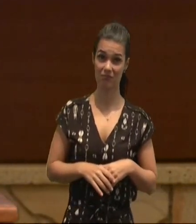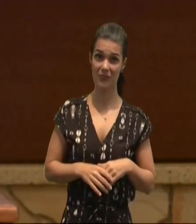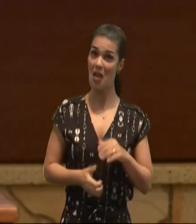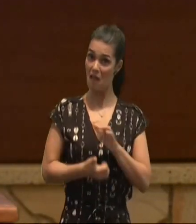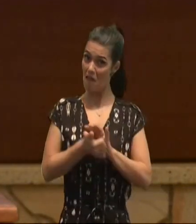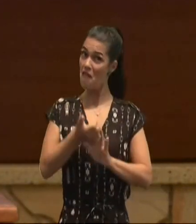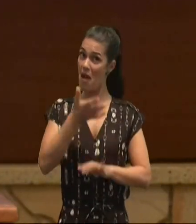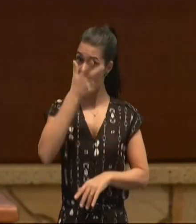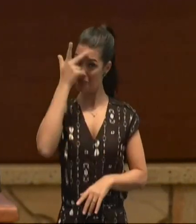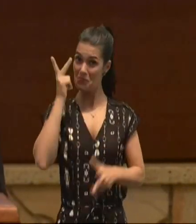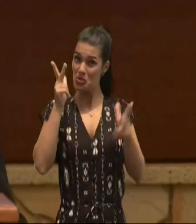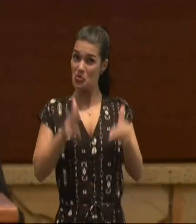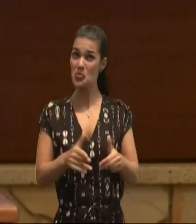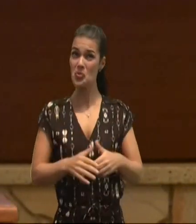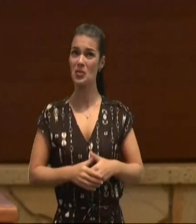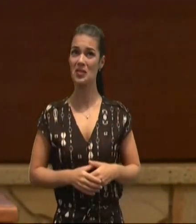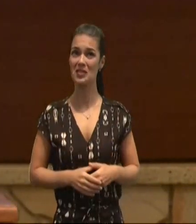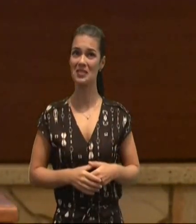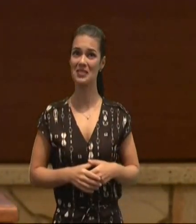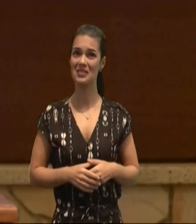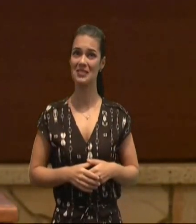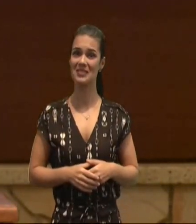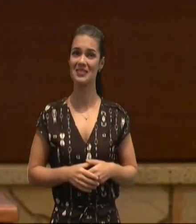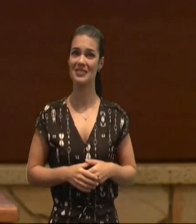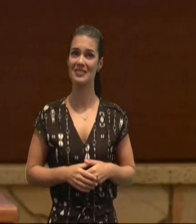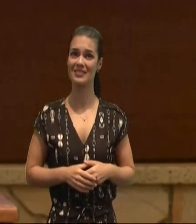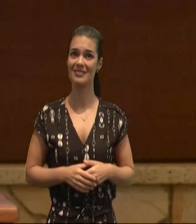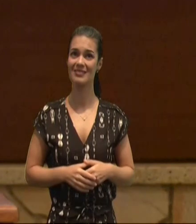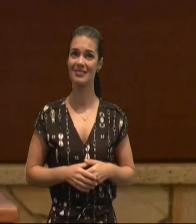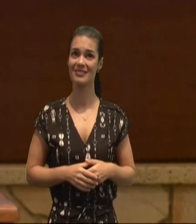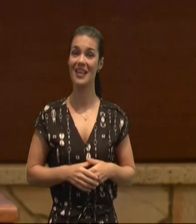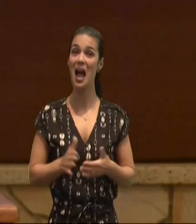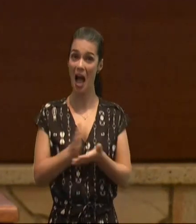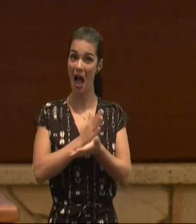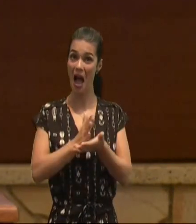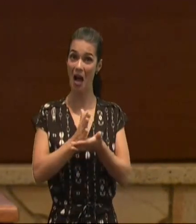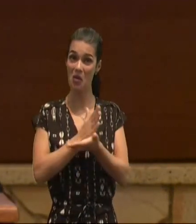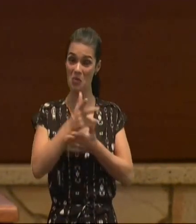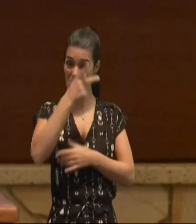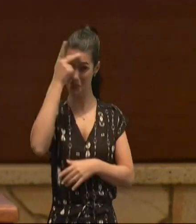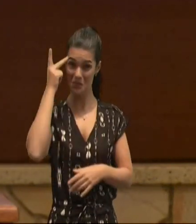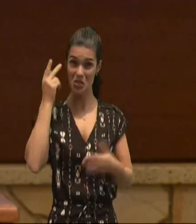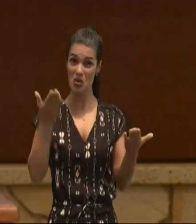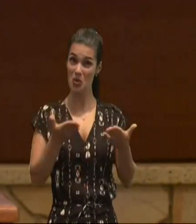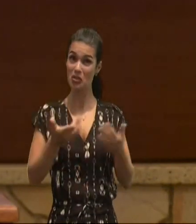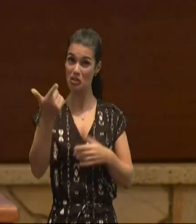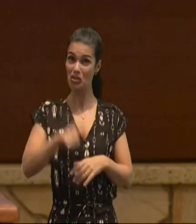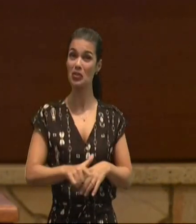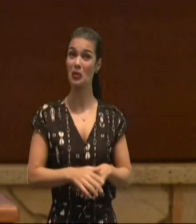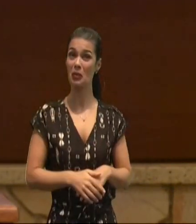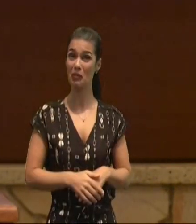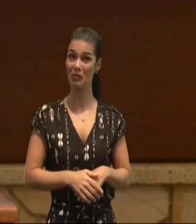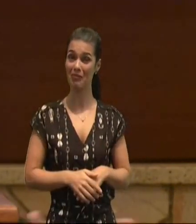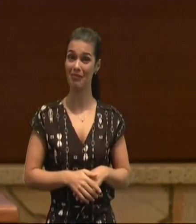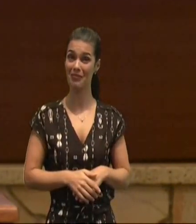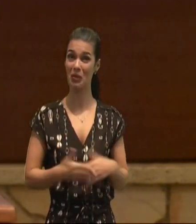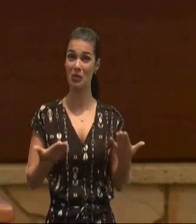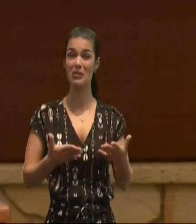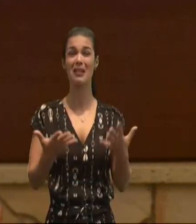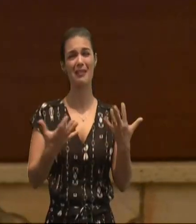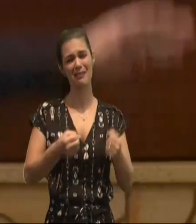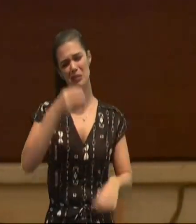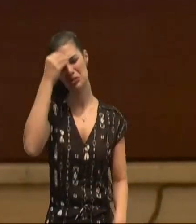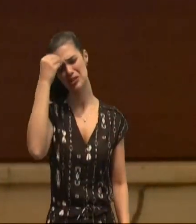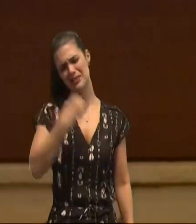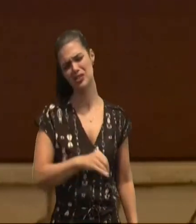ou que talvez muitos estejam fazendo ou falando: vamos voltar, vamos parar, vamos retroceder, vamos